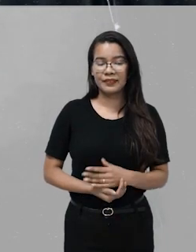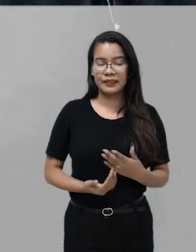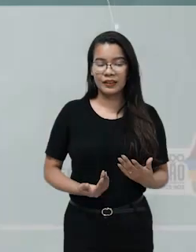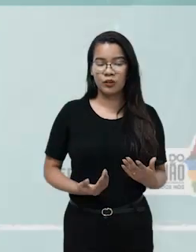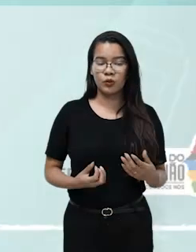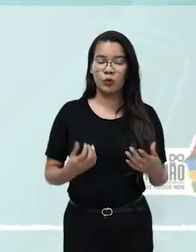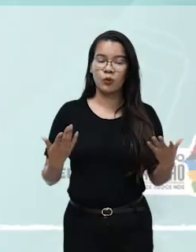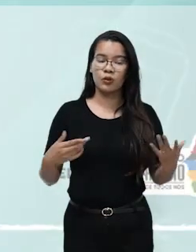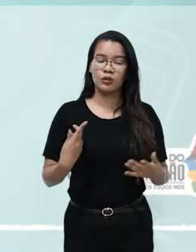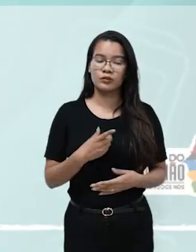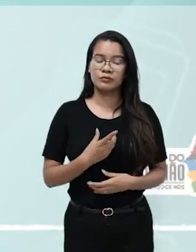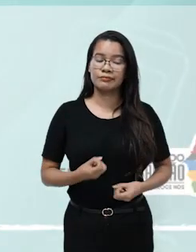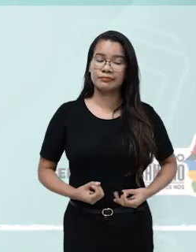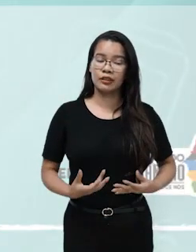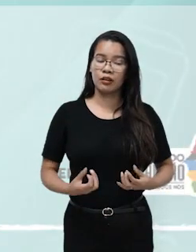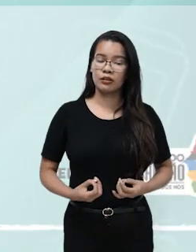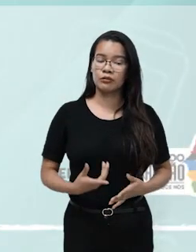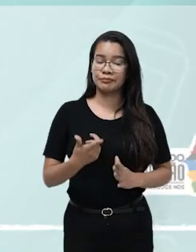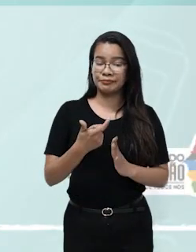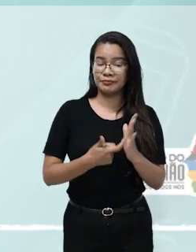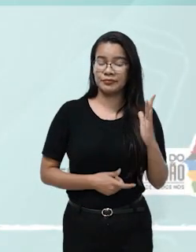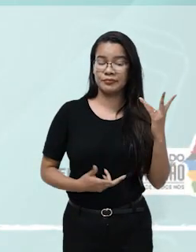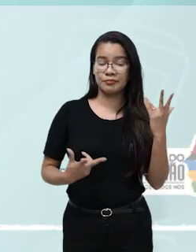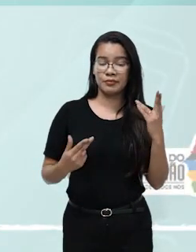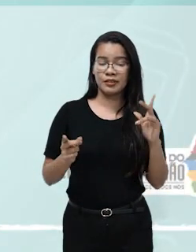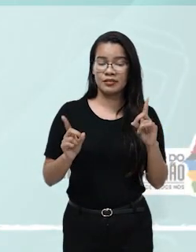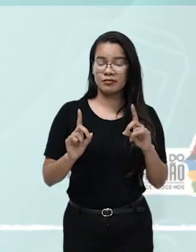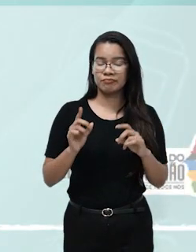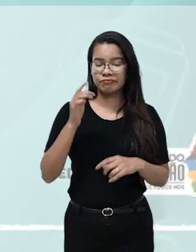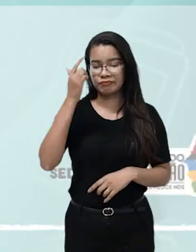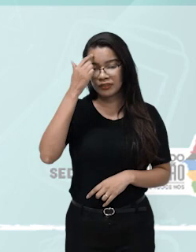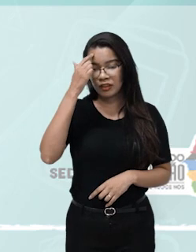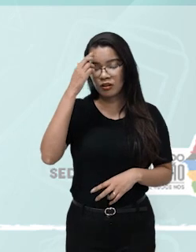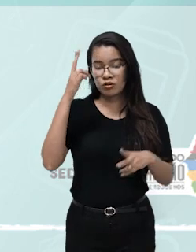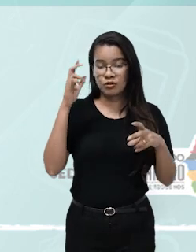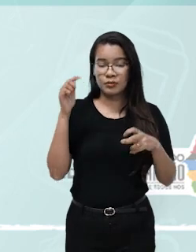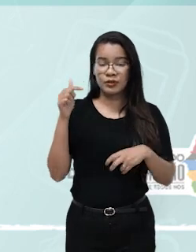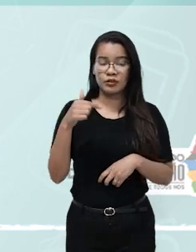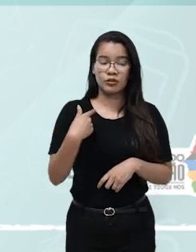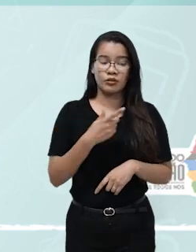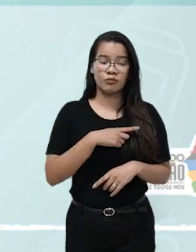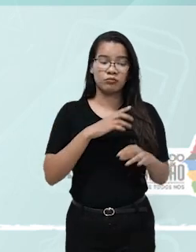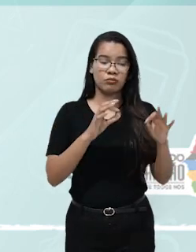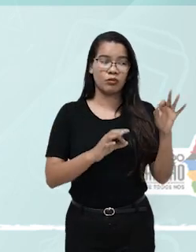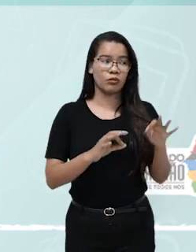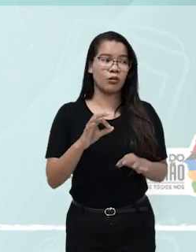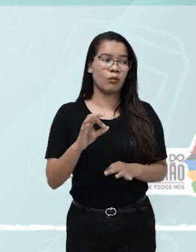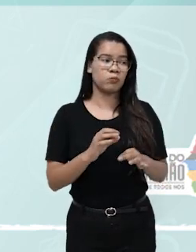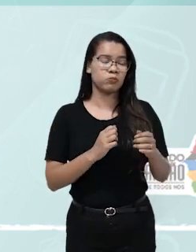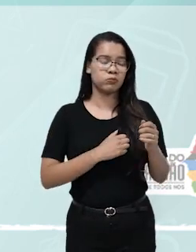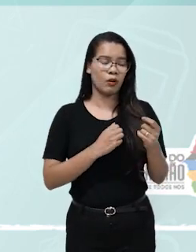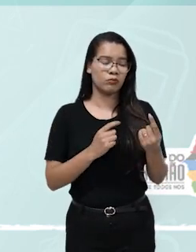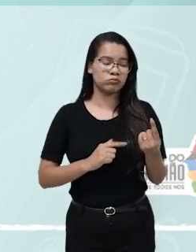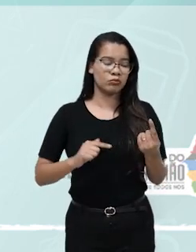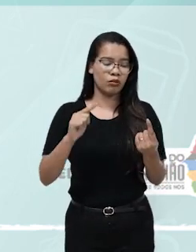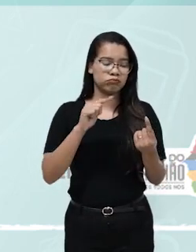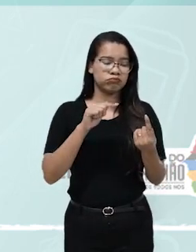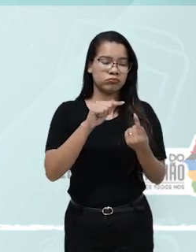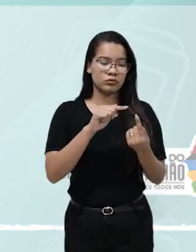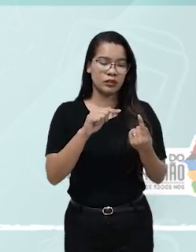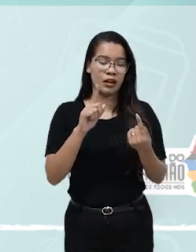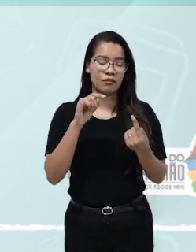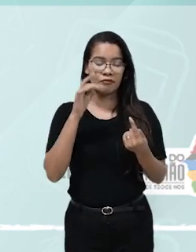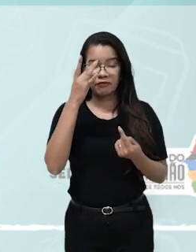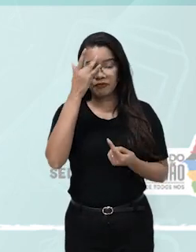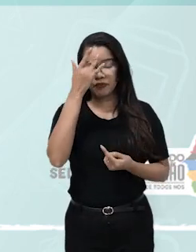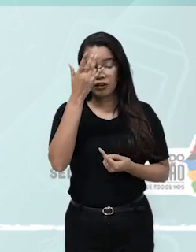Quando produzimos um texto, mesmo sem pensar muito nisso, nós o organizamos de acordo com uma finalidade. É fácil notar,